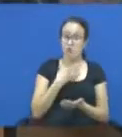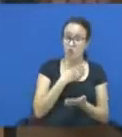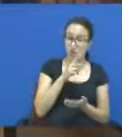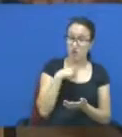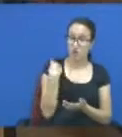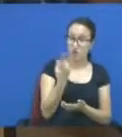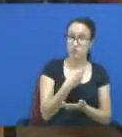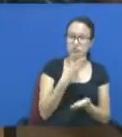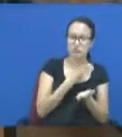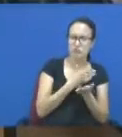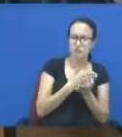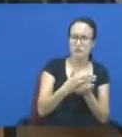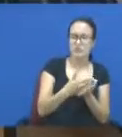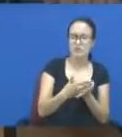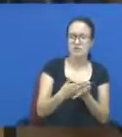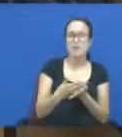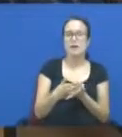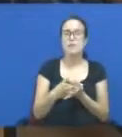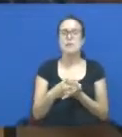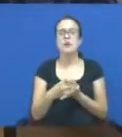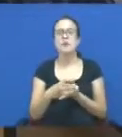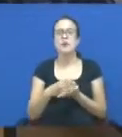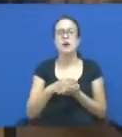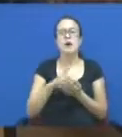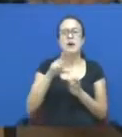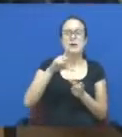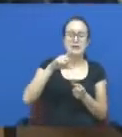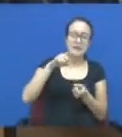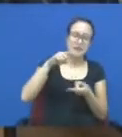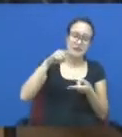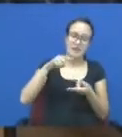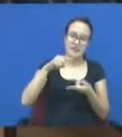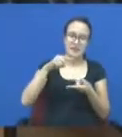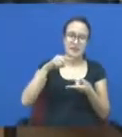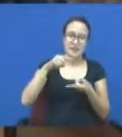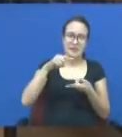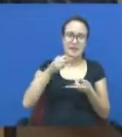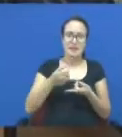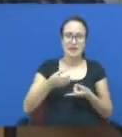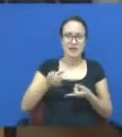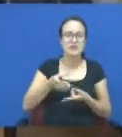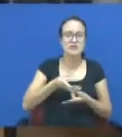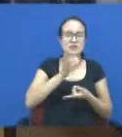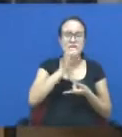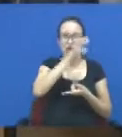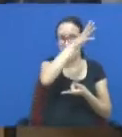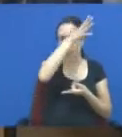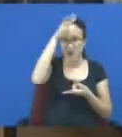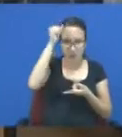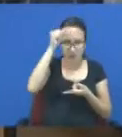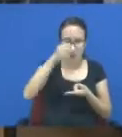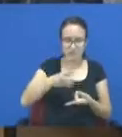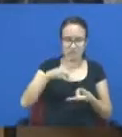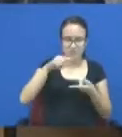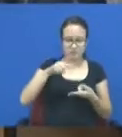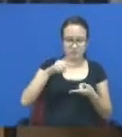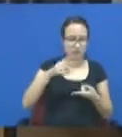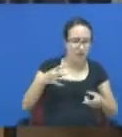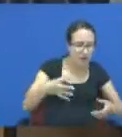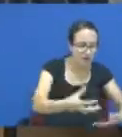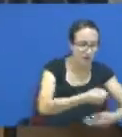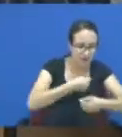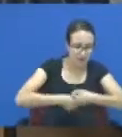saía liderando uma equipe de jovens, de homens, de mulheres, catando latinha. Festa do Peão de